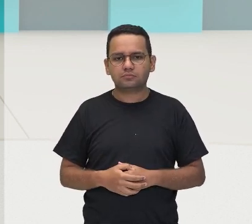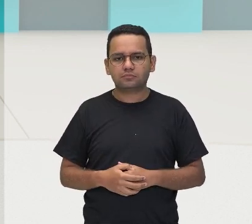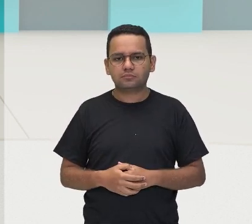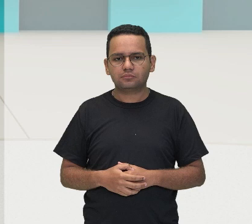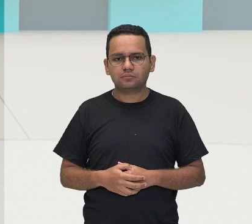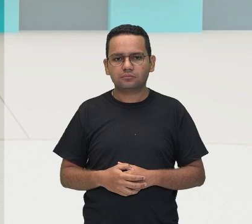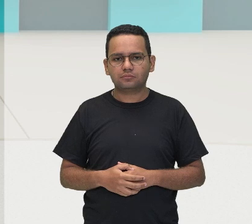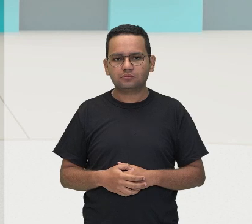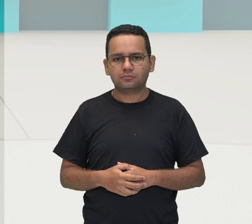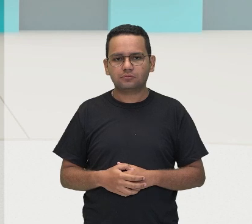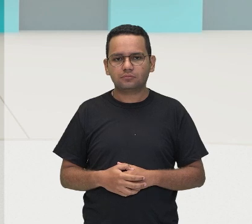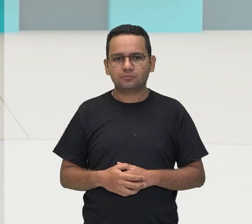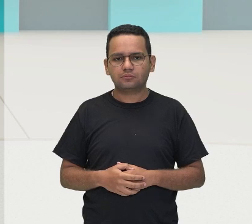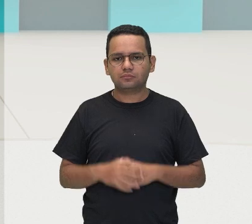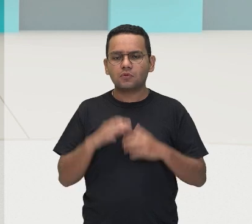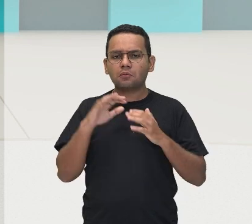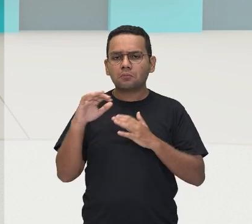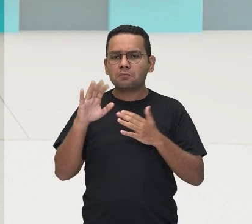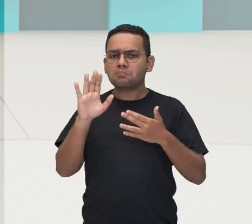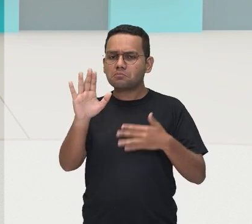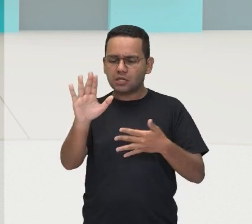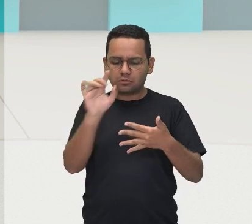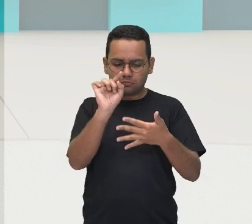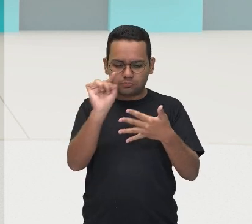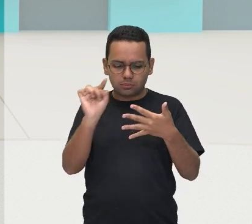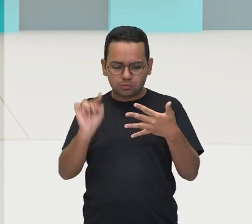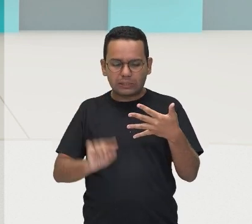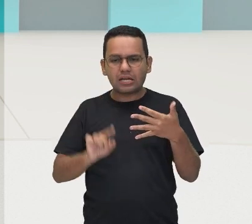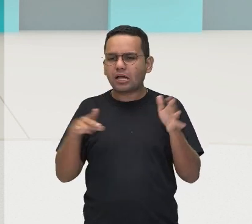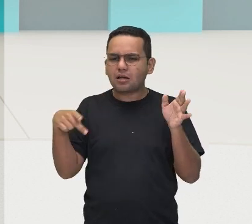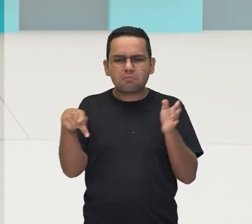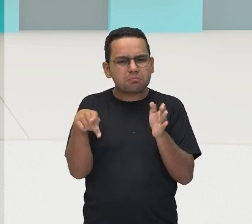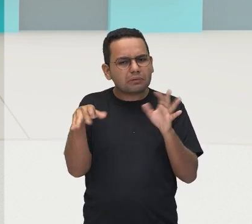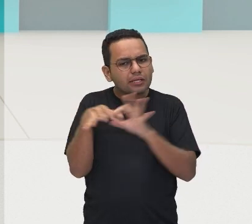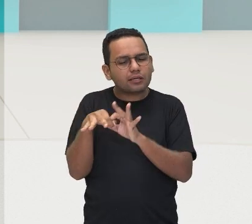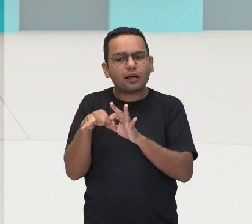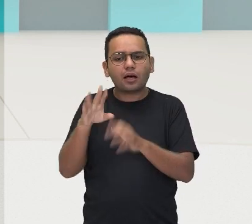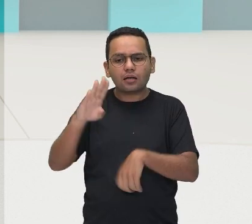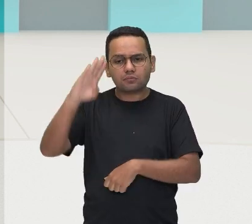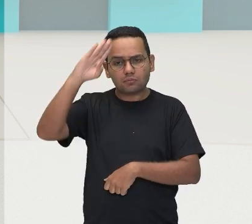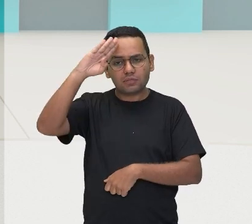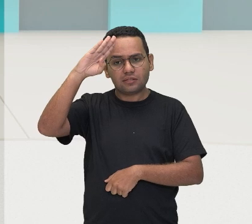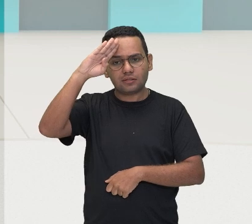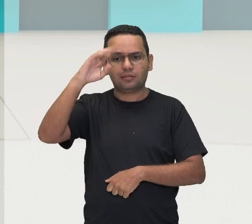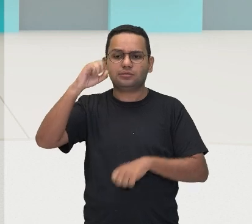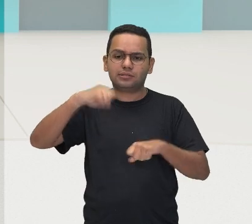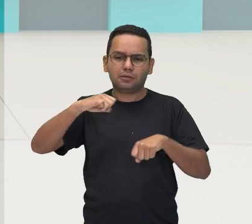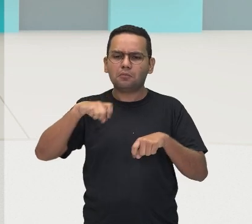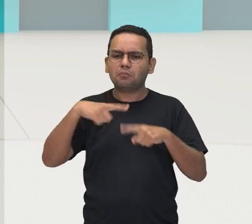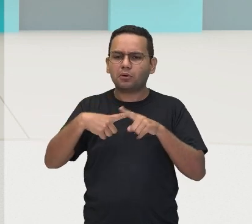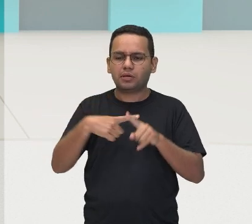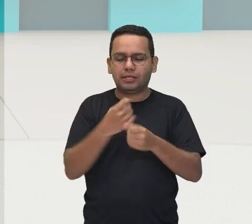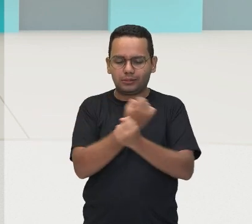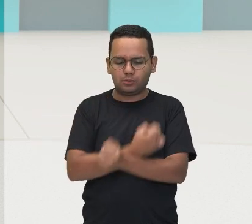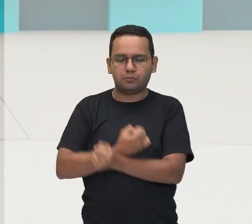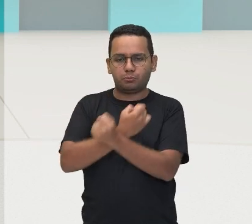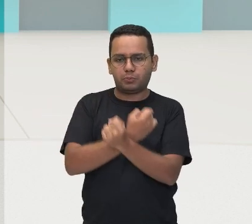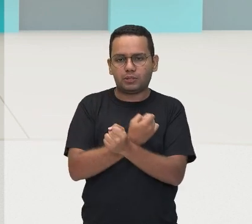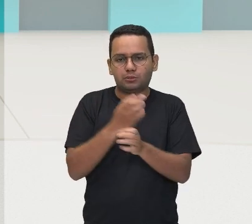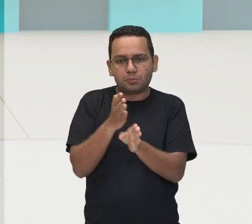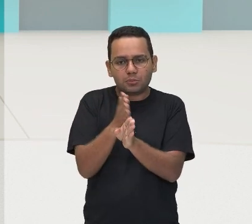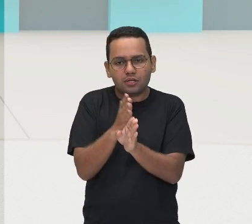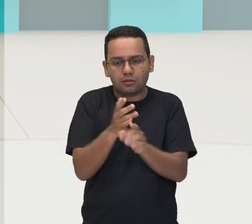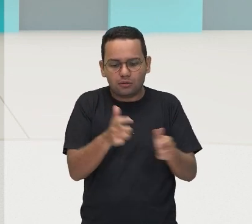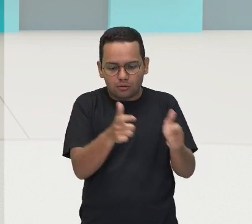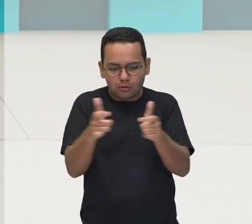tinha o fim, né, o objetivo militarista, para defender, né, o seu território e também conquistar